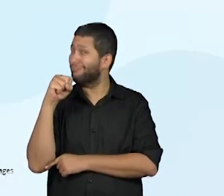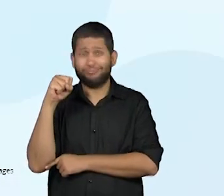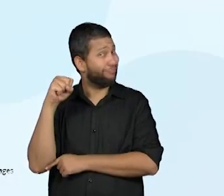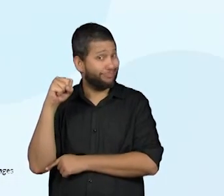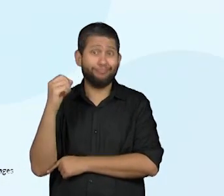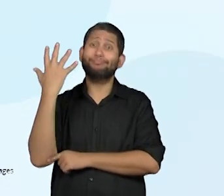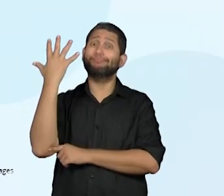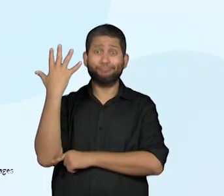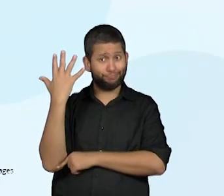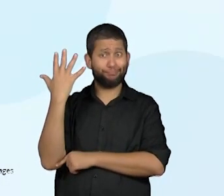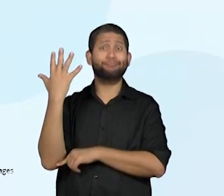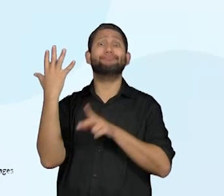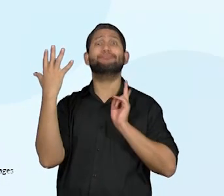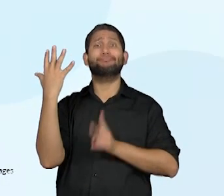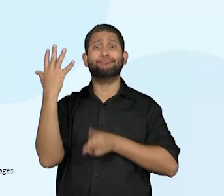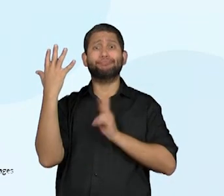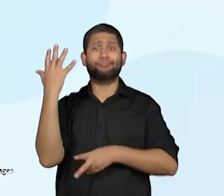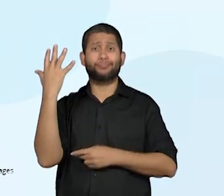fotossíntese.